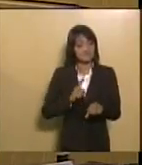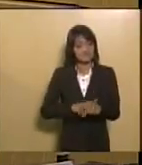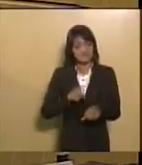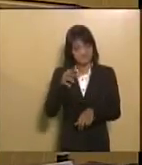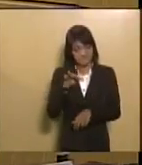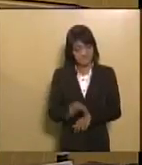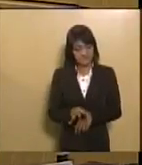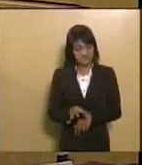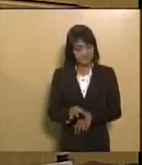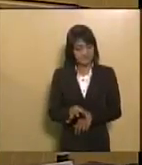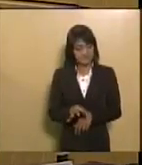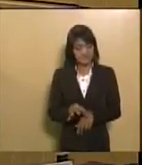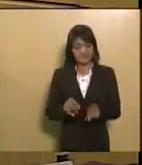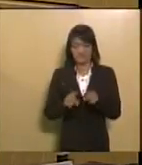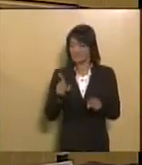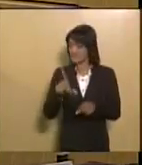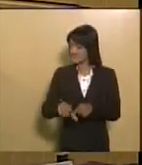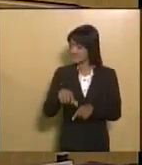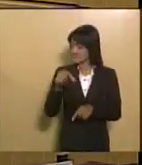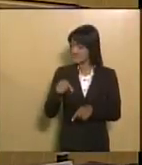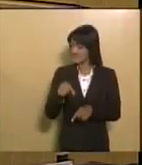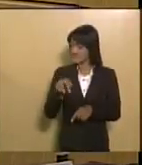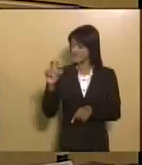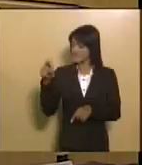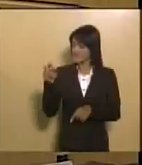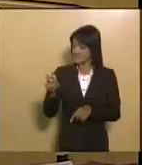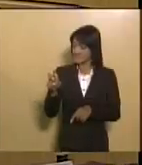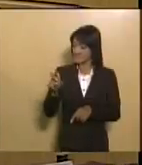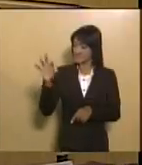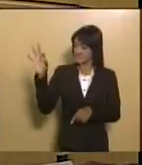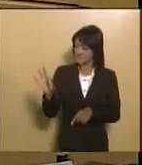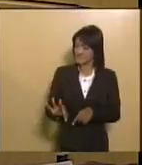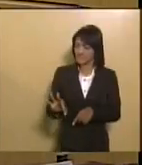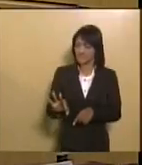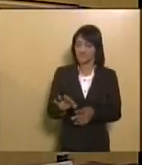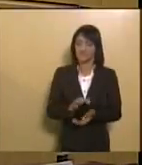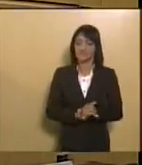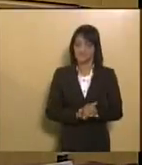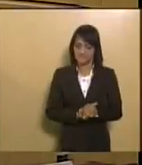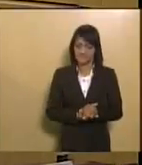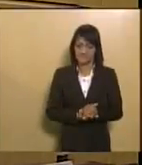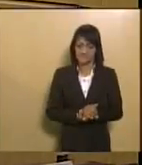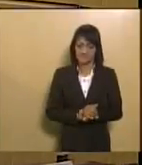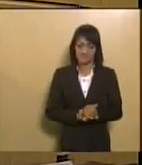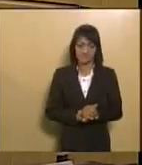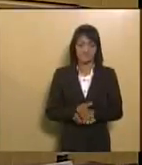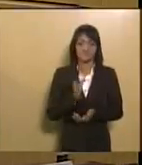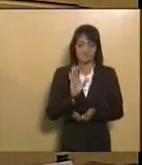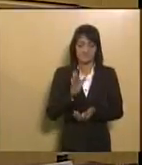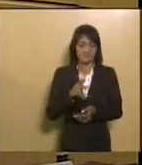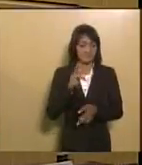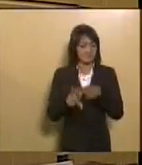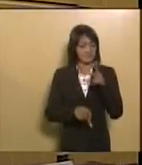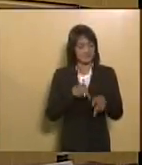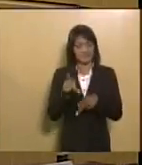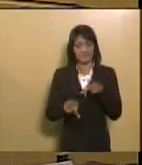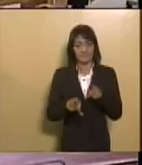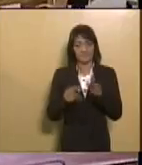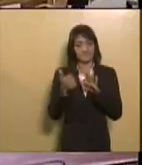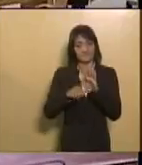ideal, mas o número escolhido foi o 15%, que fique esse número aí para a população